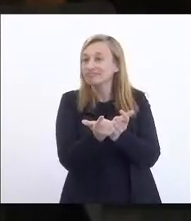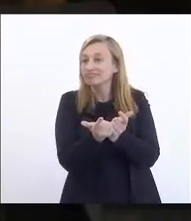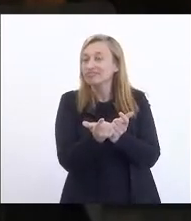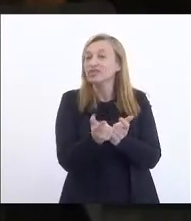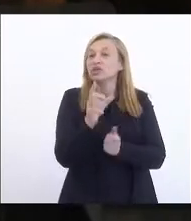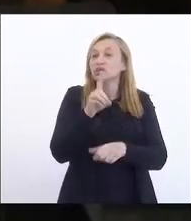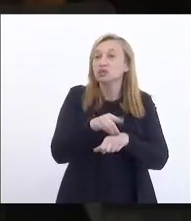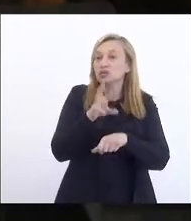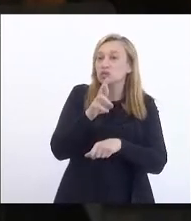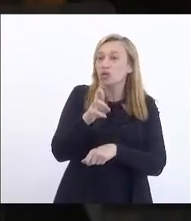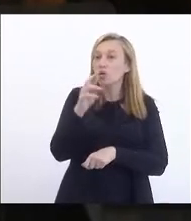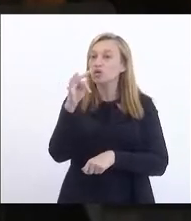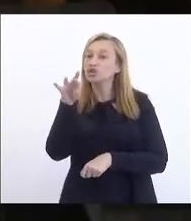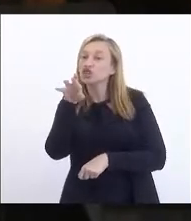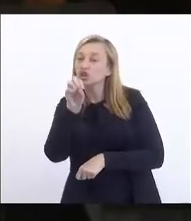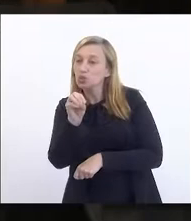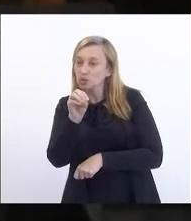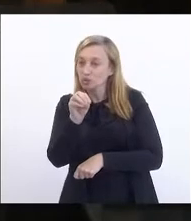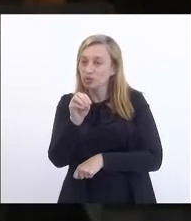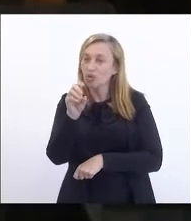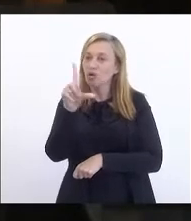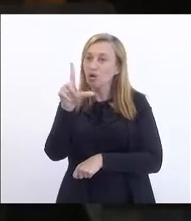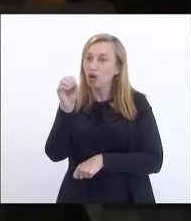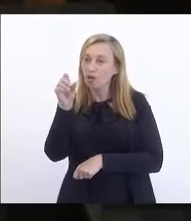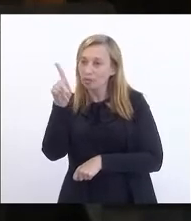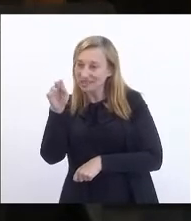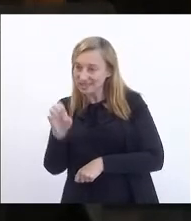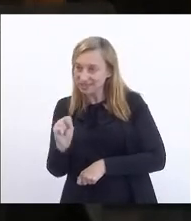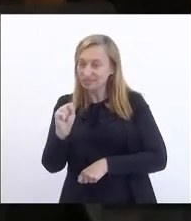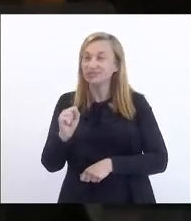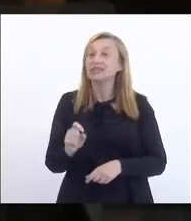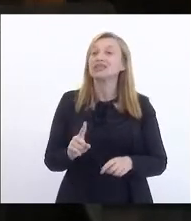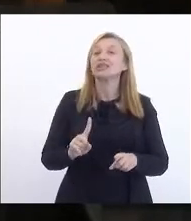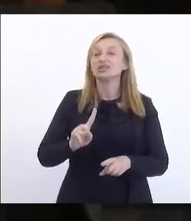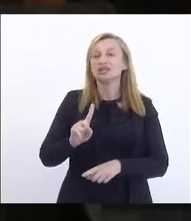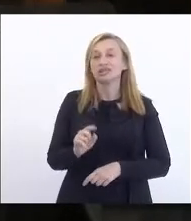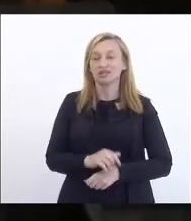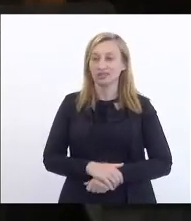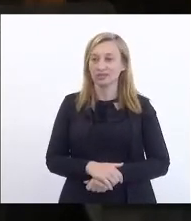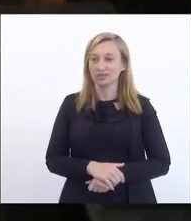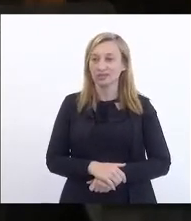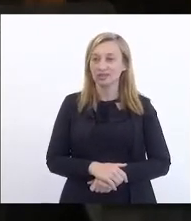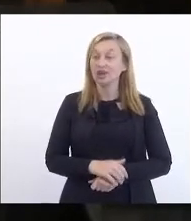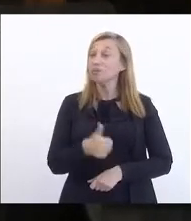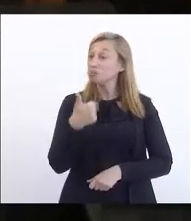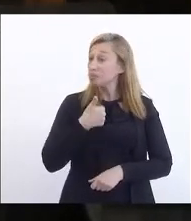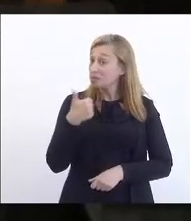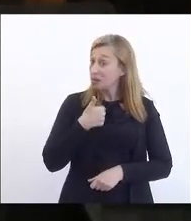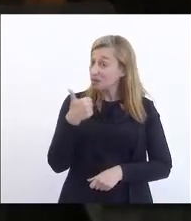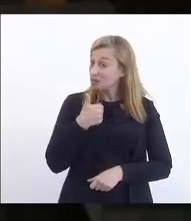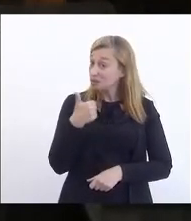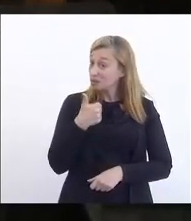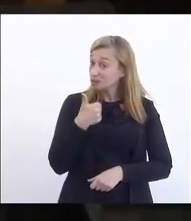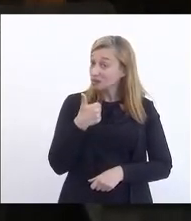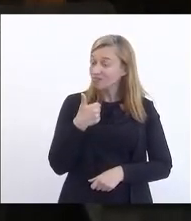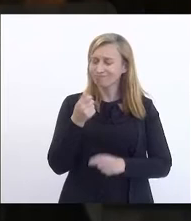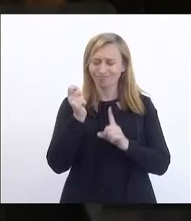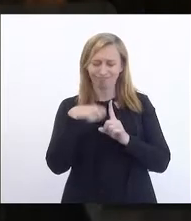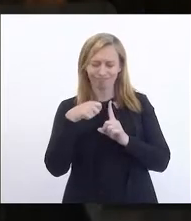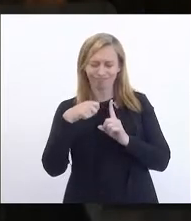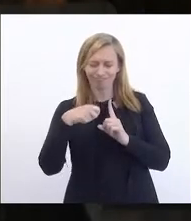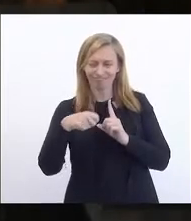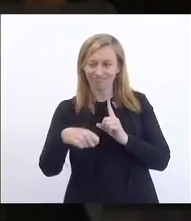doutor Rodrigo Lopes. Mas, logo nos primeiros meses,